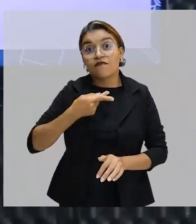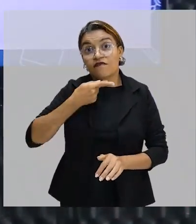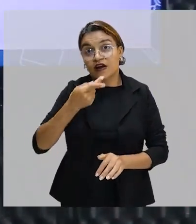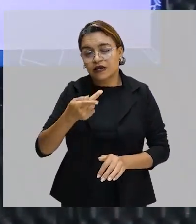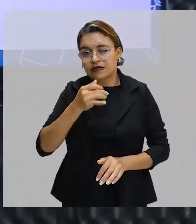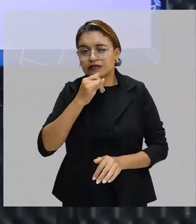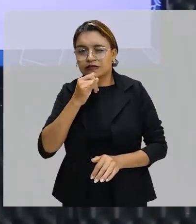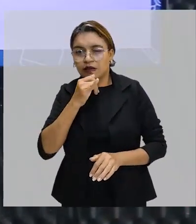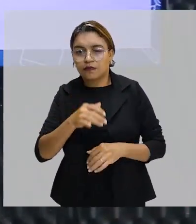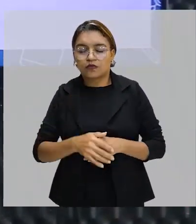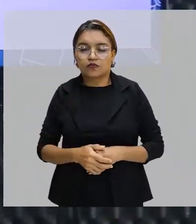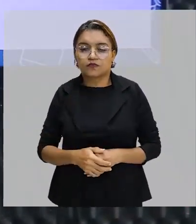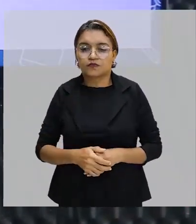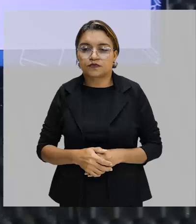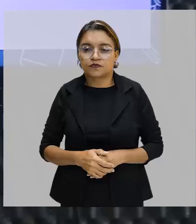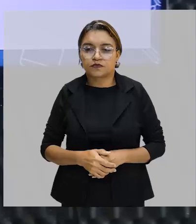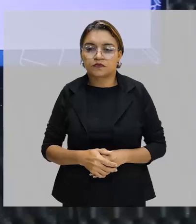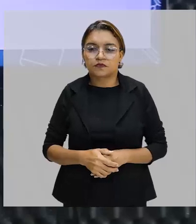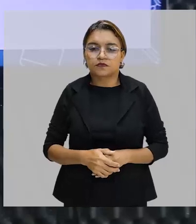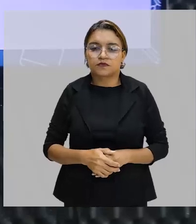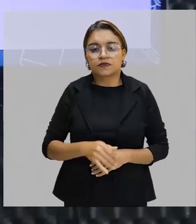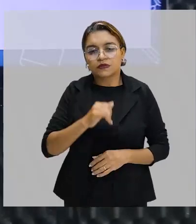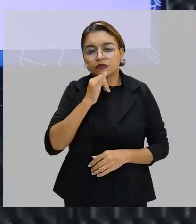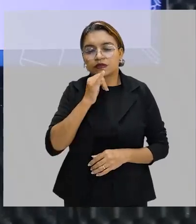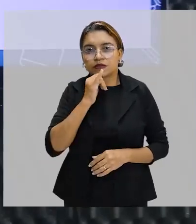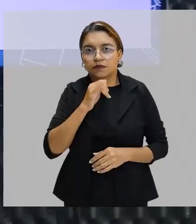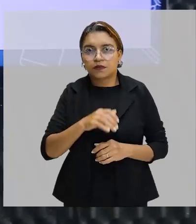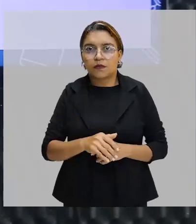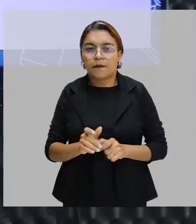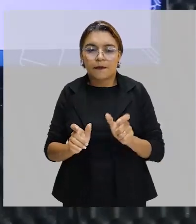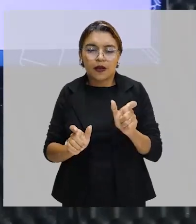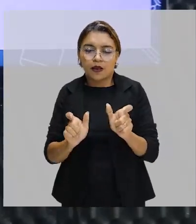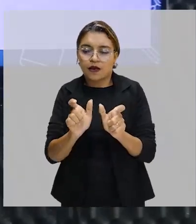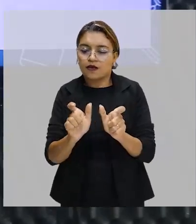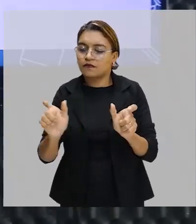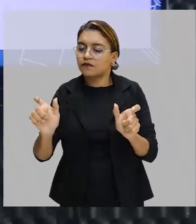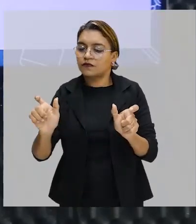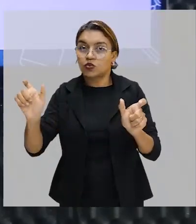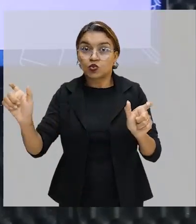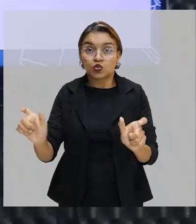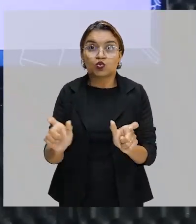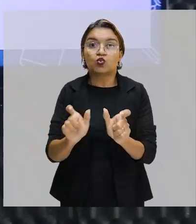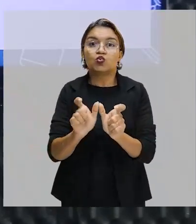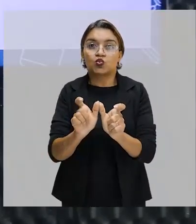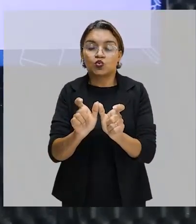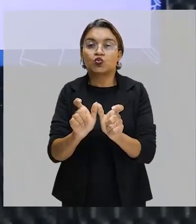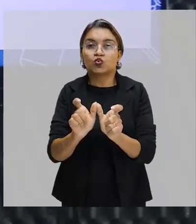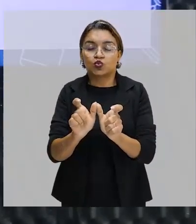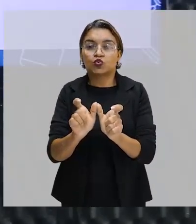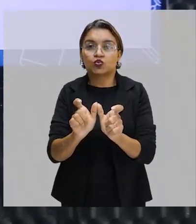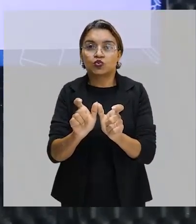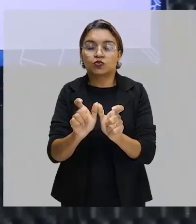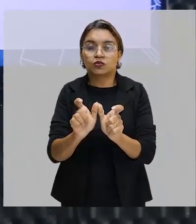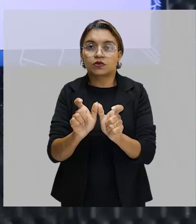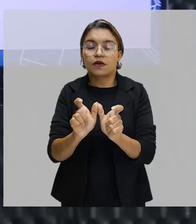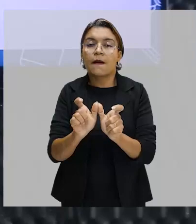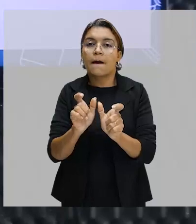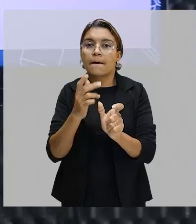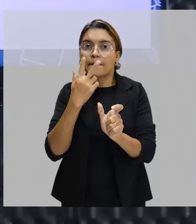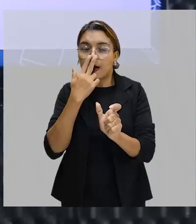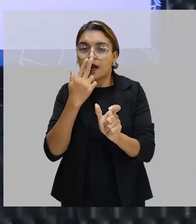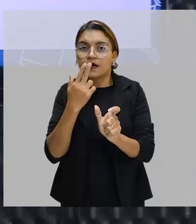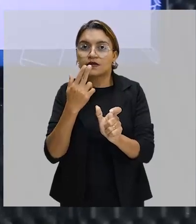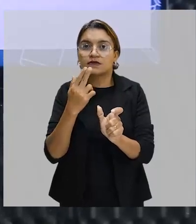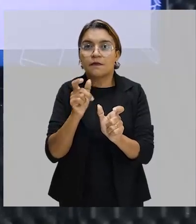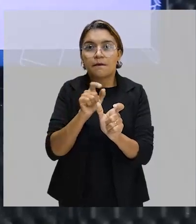pronúncia. Então, ao invés de você falar, por exemplo, duas palavras isoladas, você junta as duas e tem uma pronúncia única. Tá? É